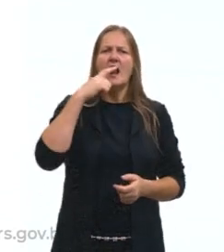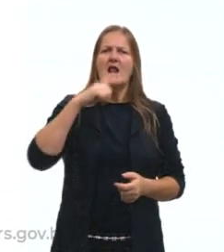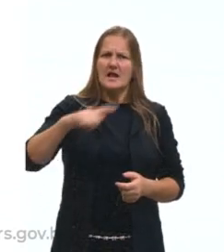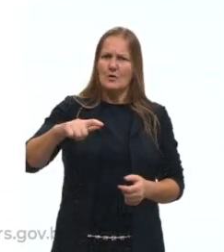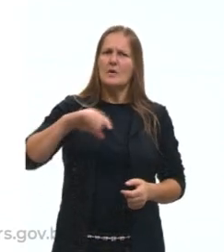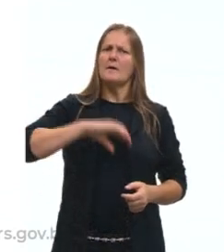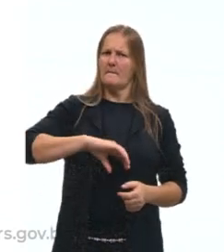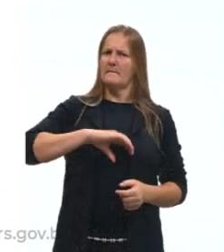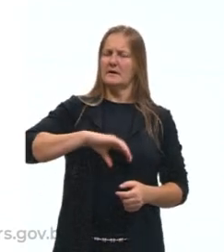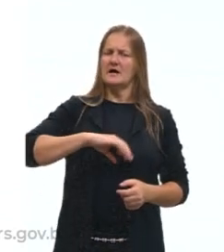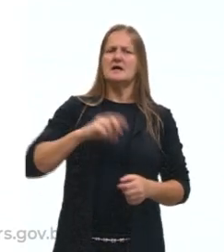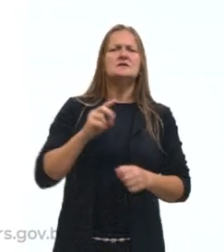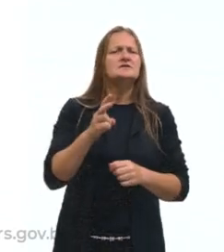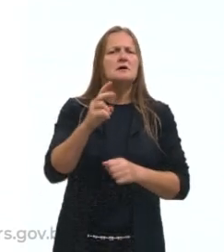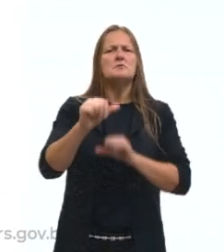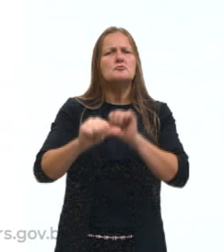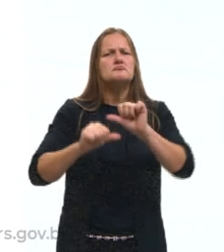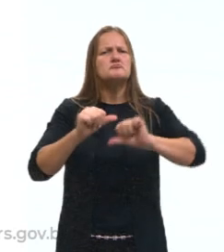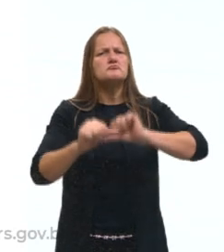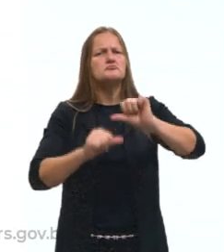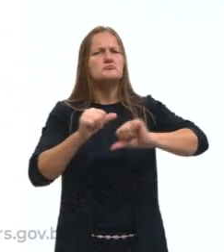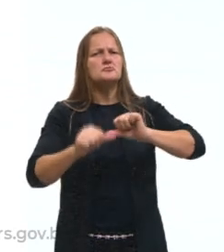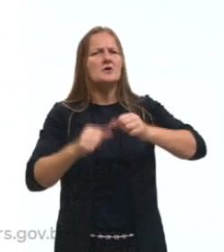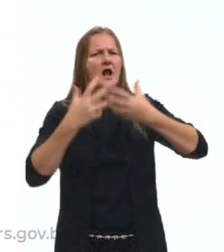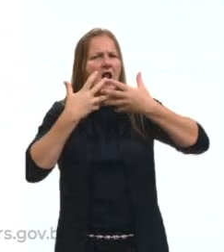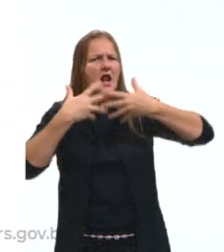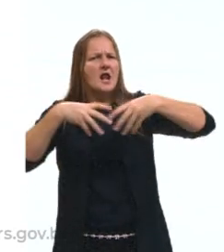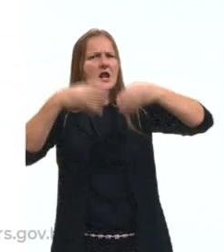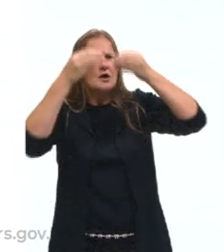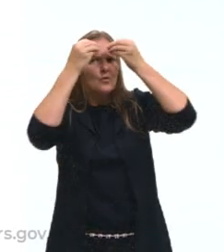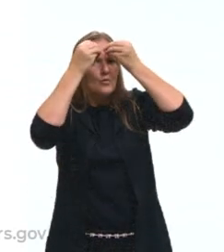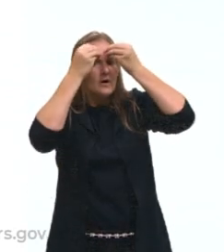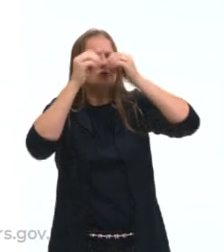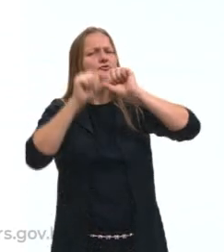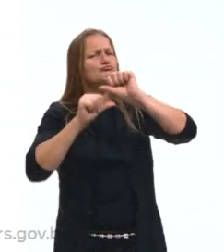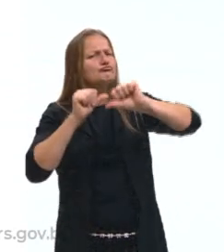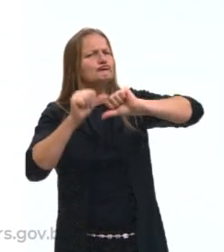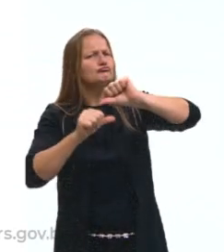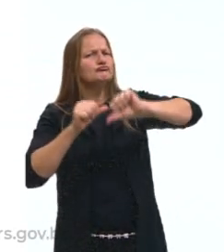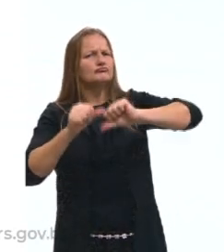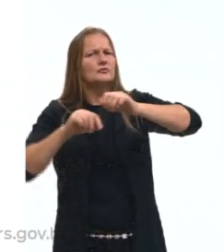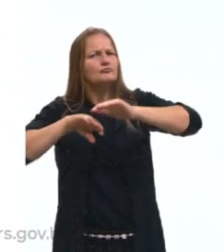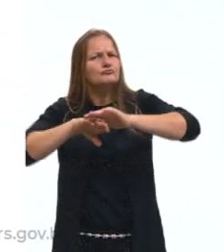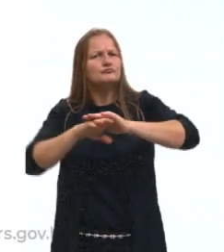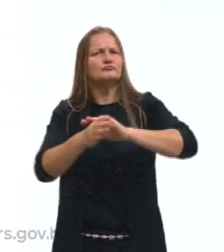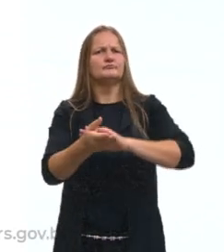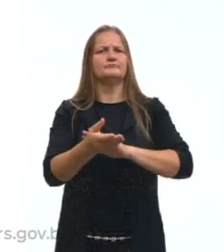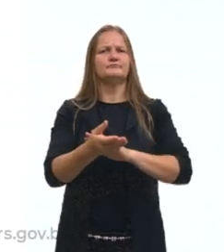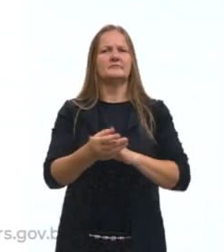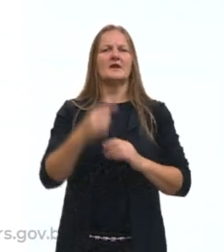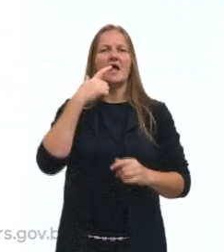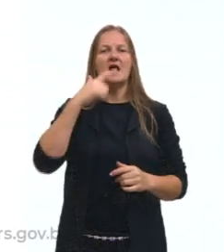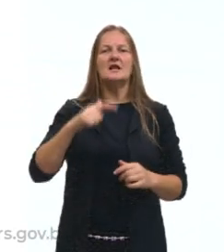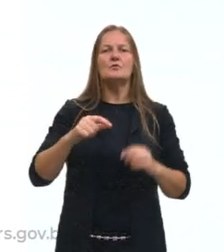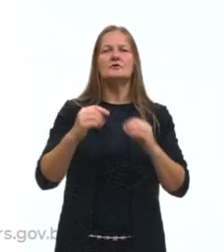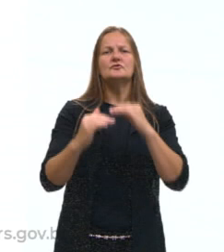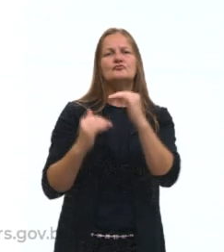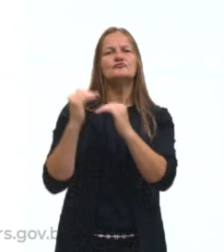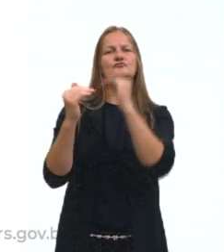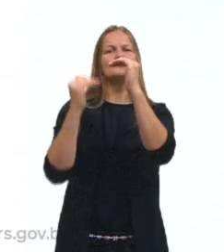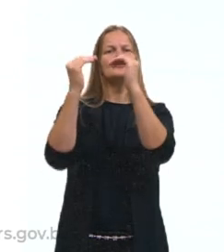passa por constantes mudanças toda a linguagem centro passa por muitas mudanças as línguas se